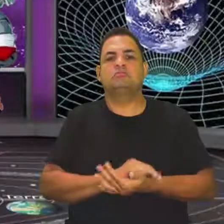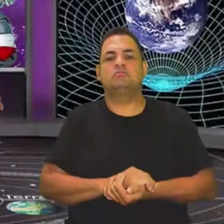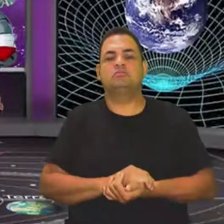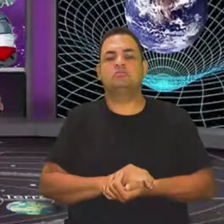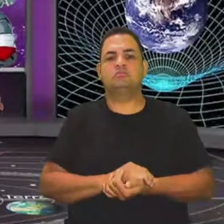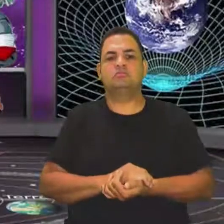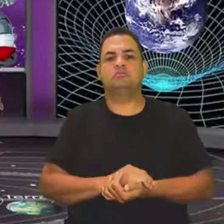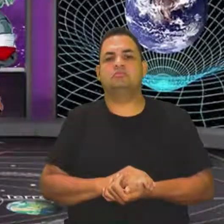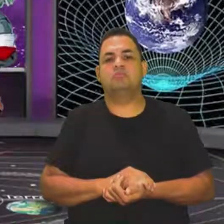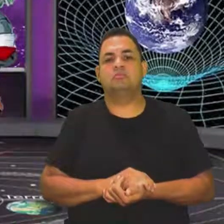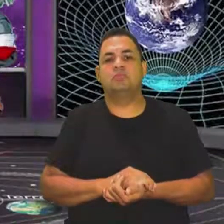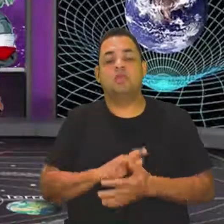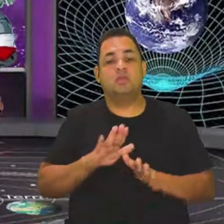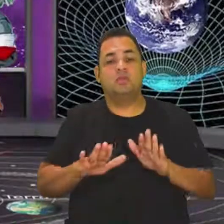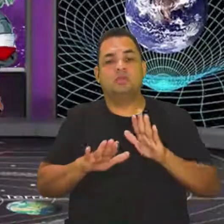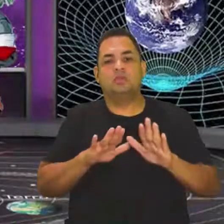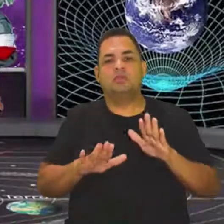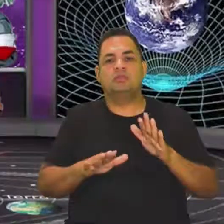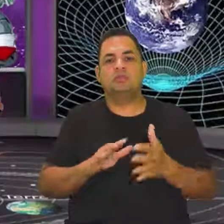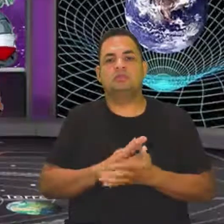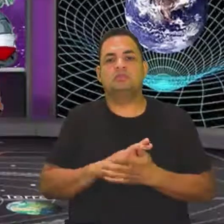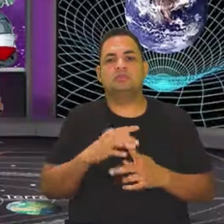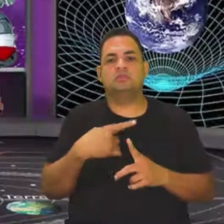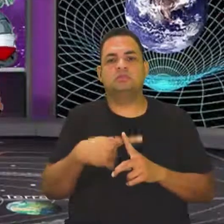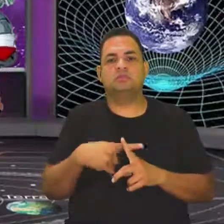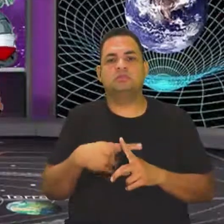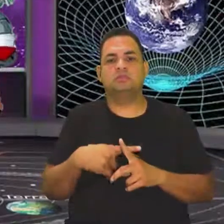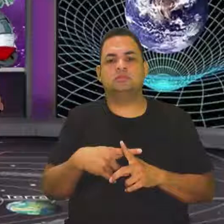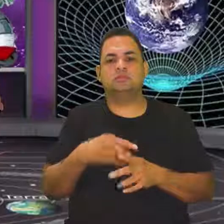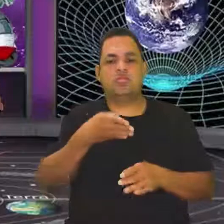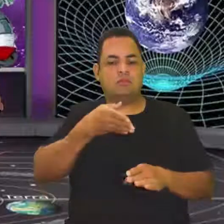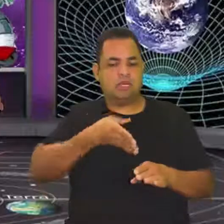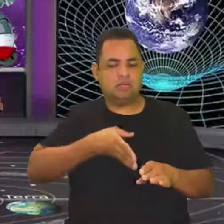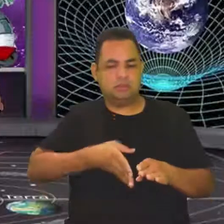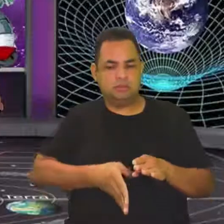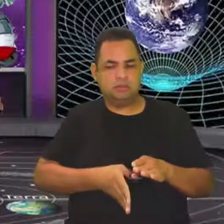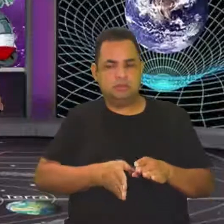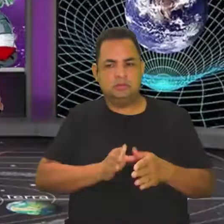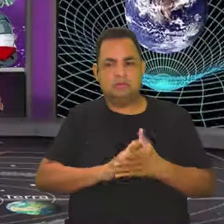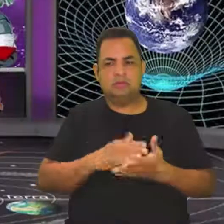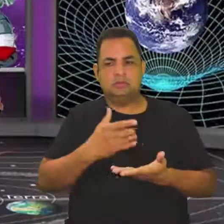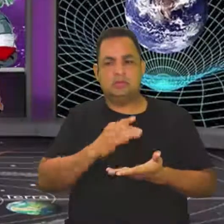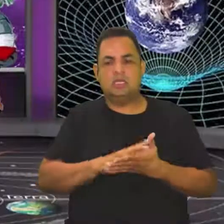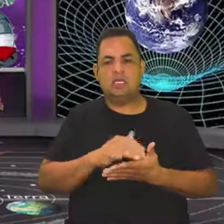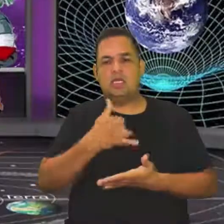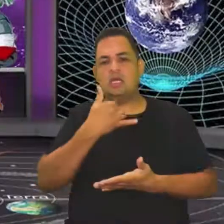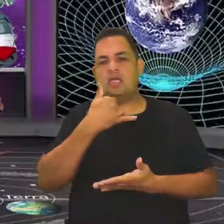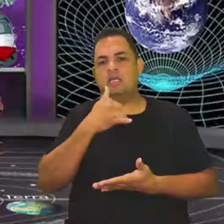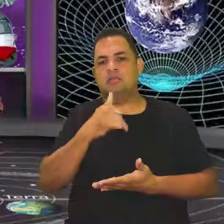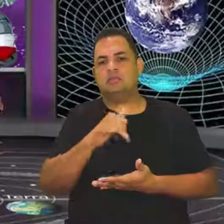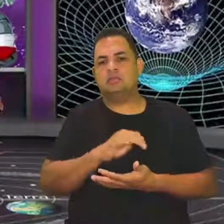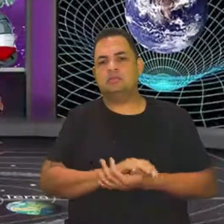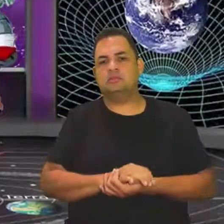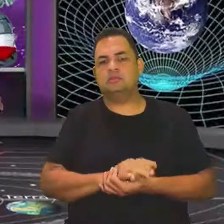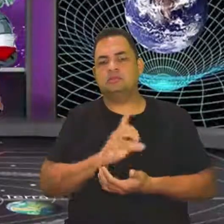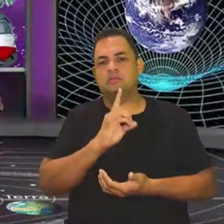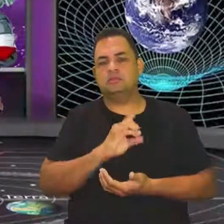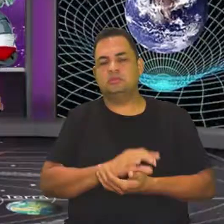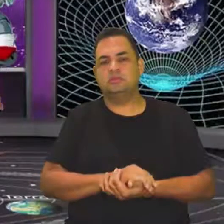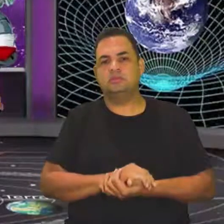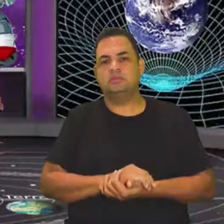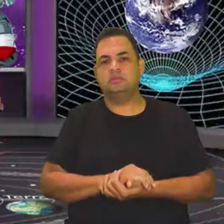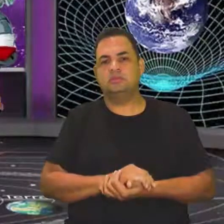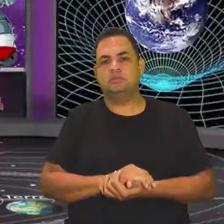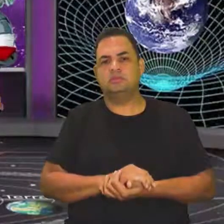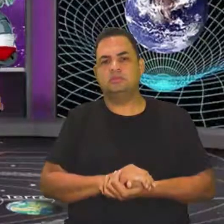né? Então, tomar muito cuidado, porque você é um condutor e tem essa diferença de potencial do seu corpo e do chão, né? Pegou